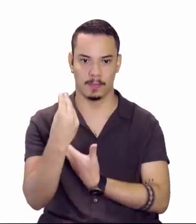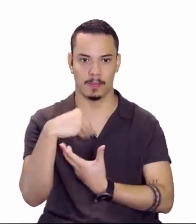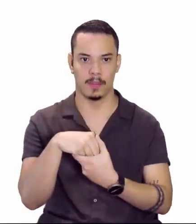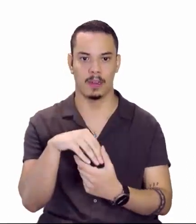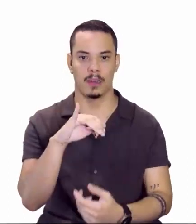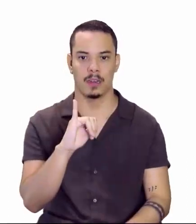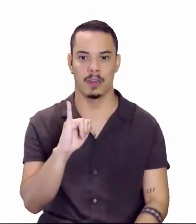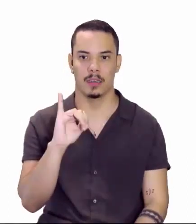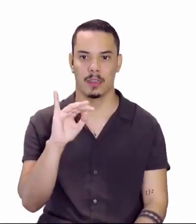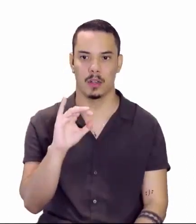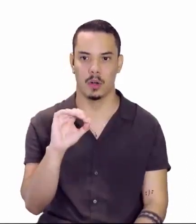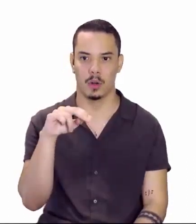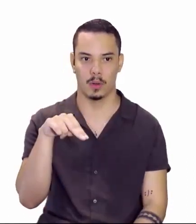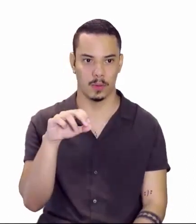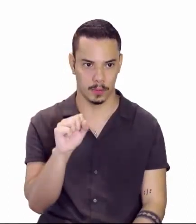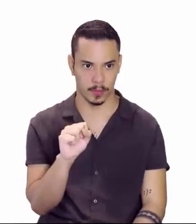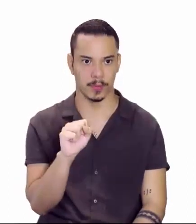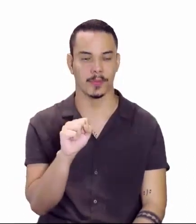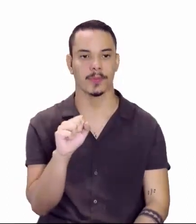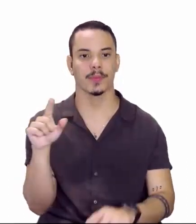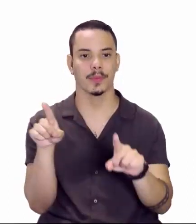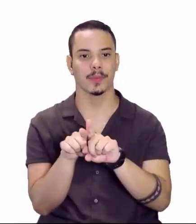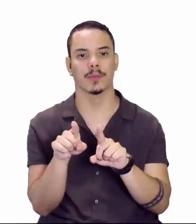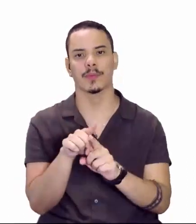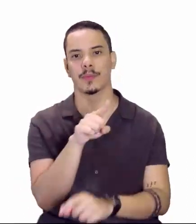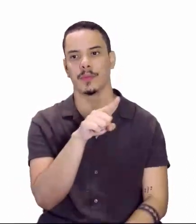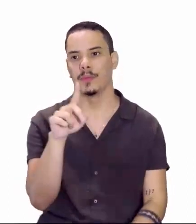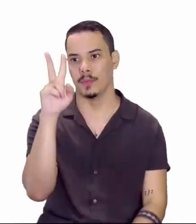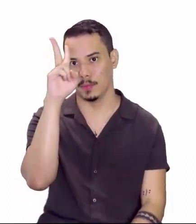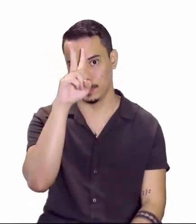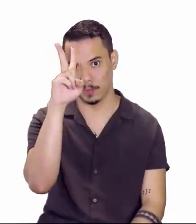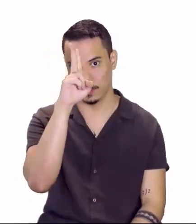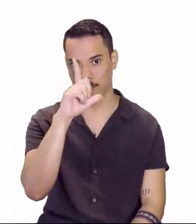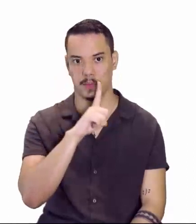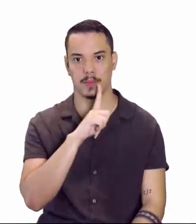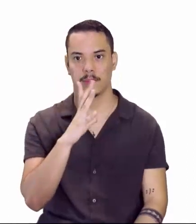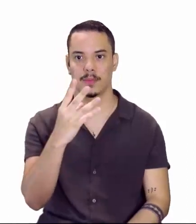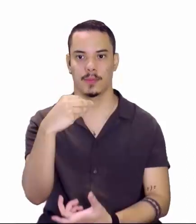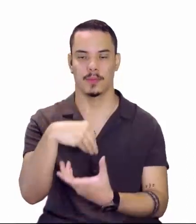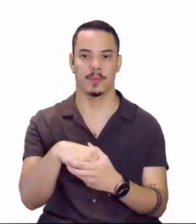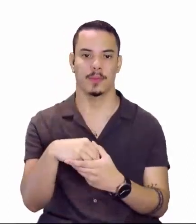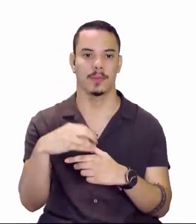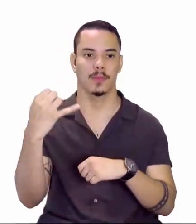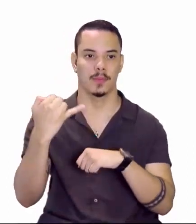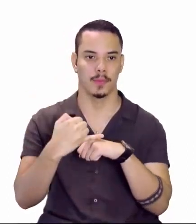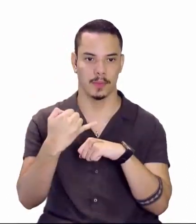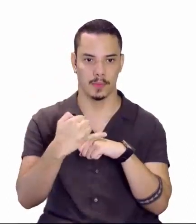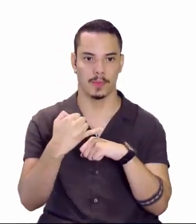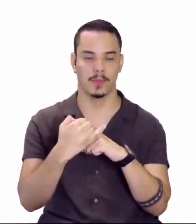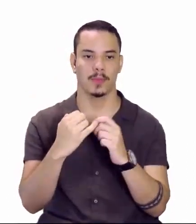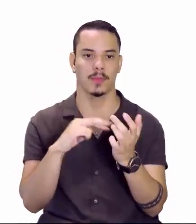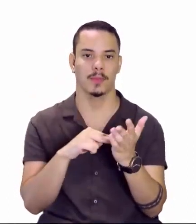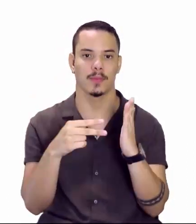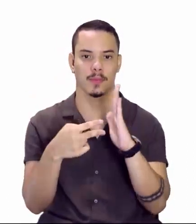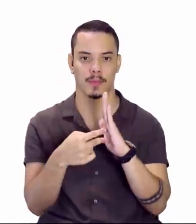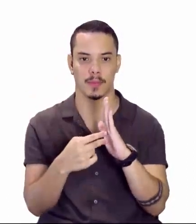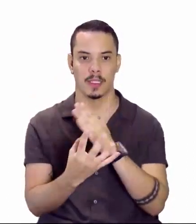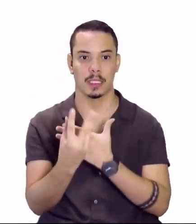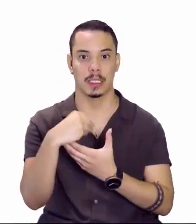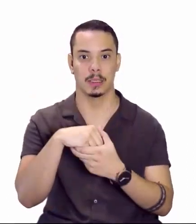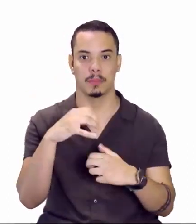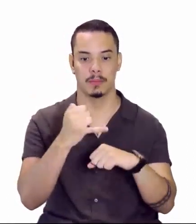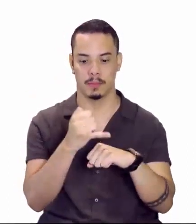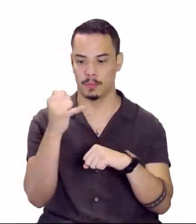íons. E vocês lembram quais são os íons? Os íons são os cátions, né? Quando o